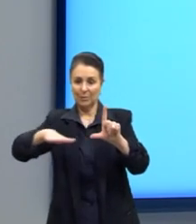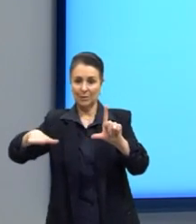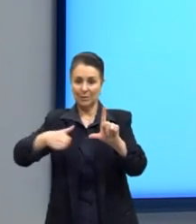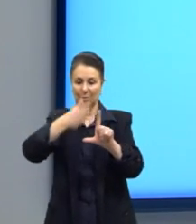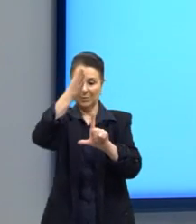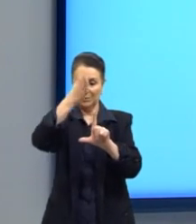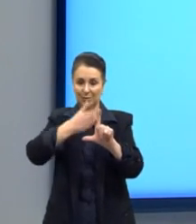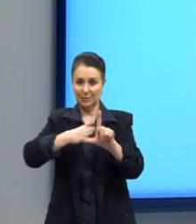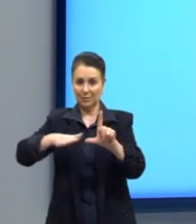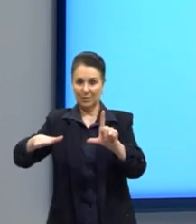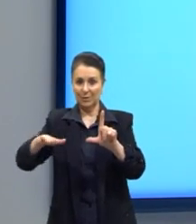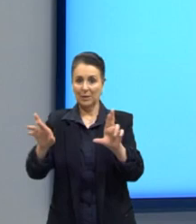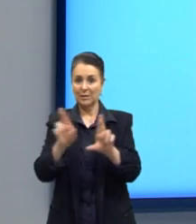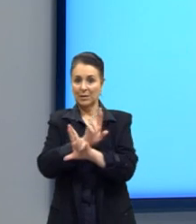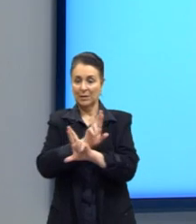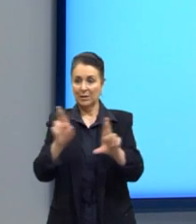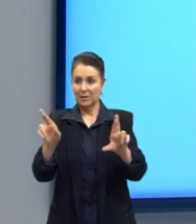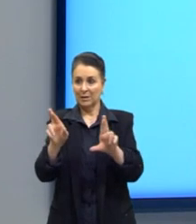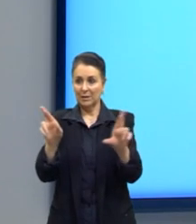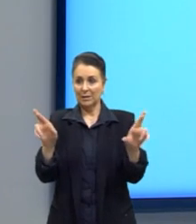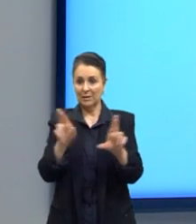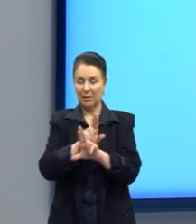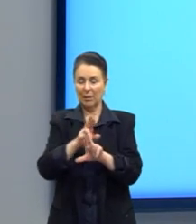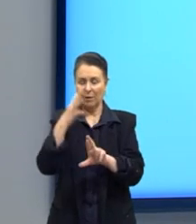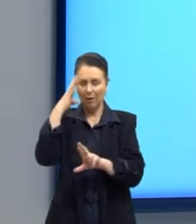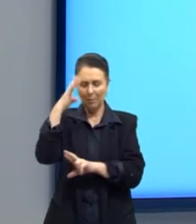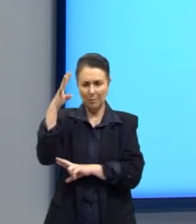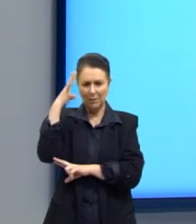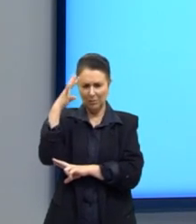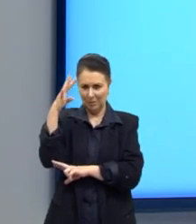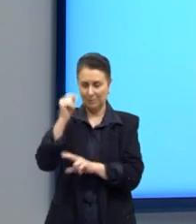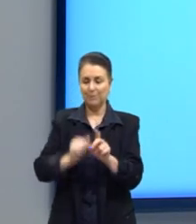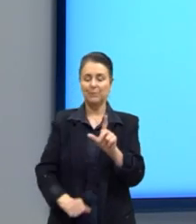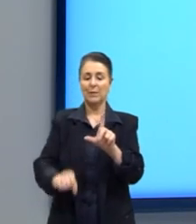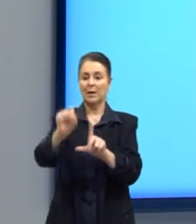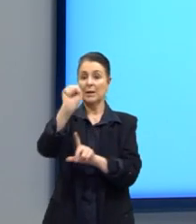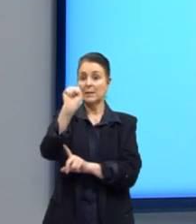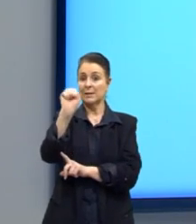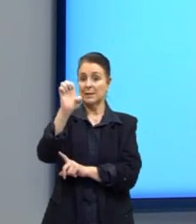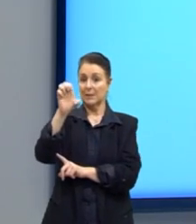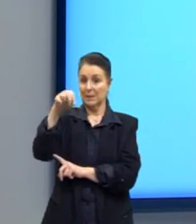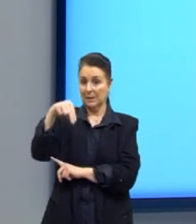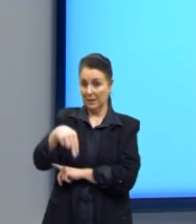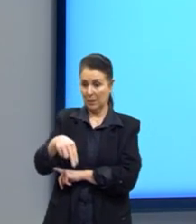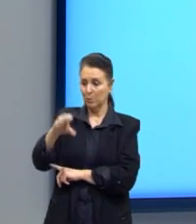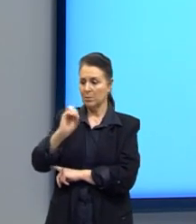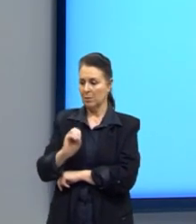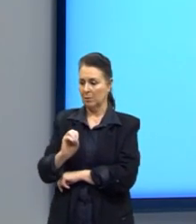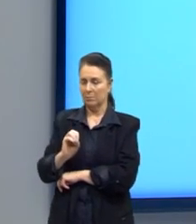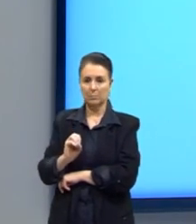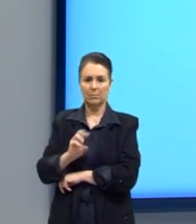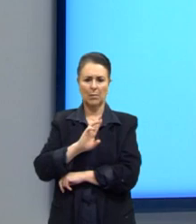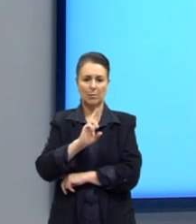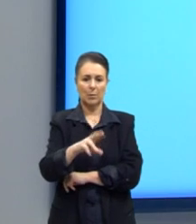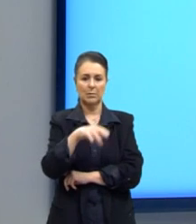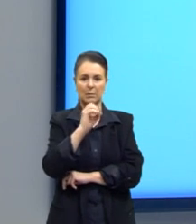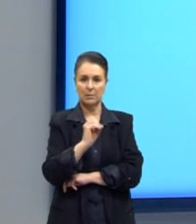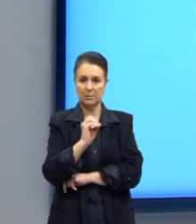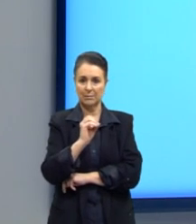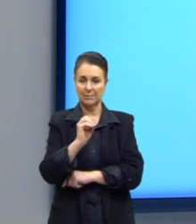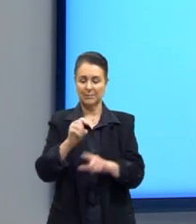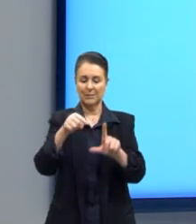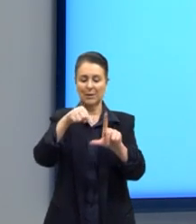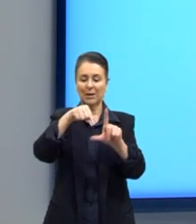essa relação vem até se nós imaginarmos né sendo de 0 é 0 então ela vai cortar